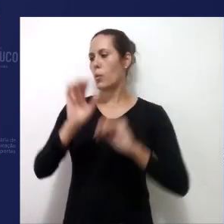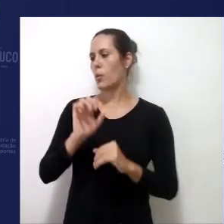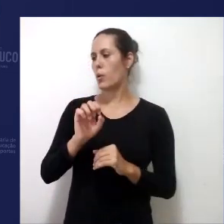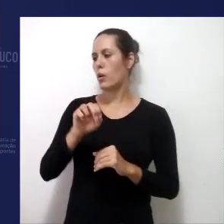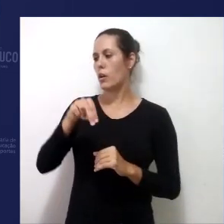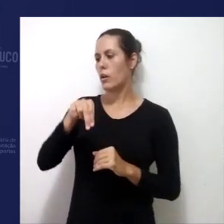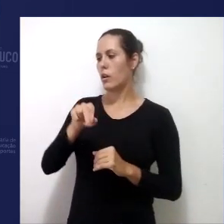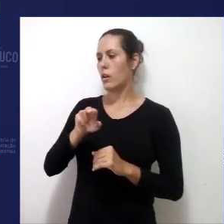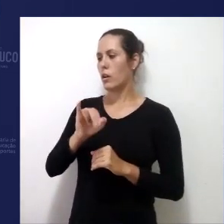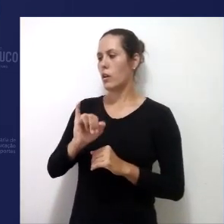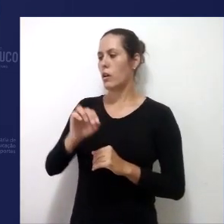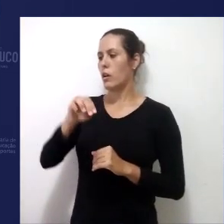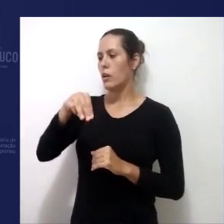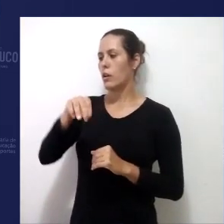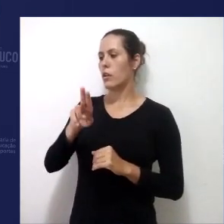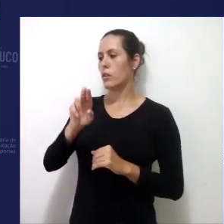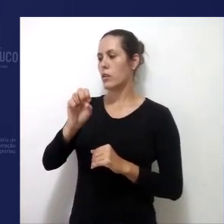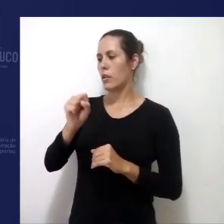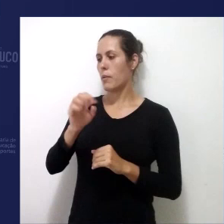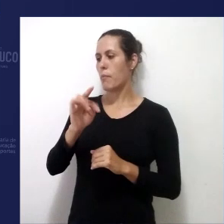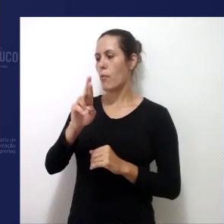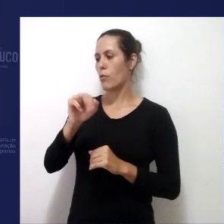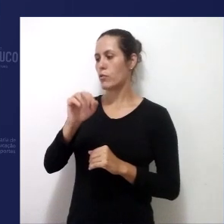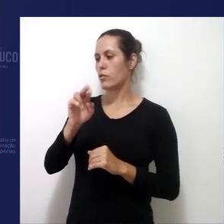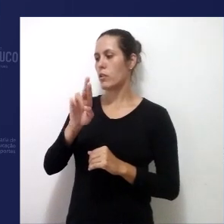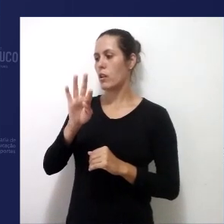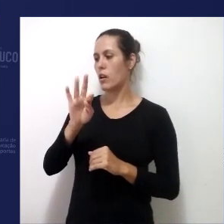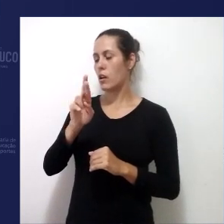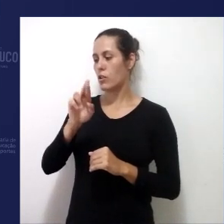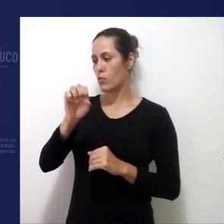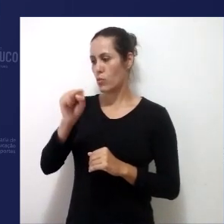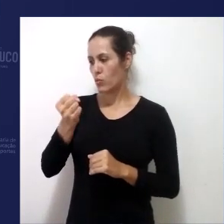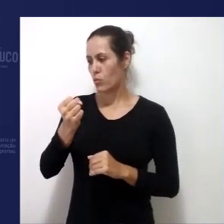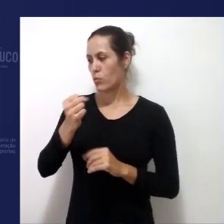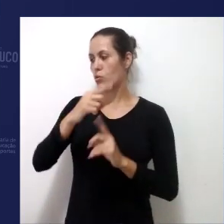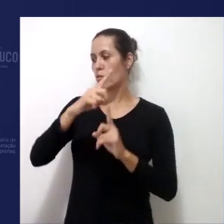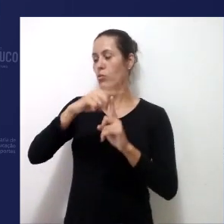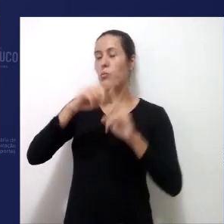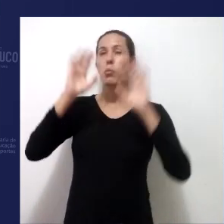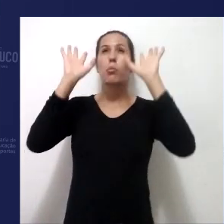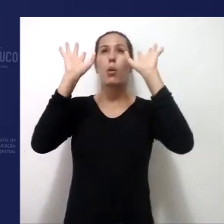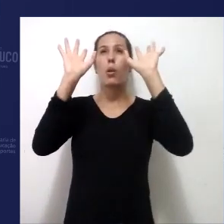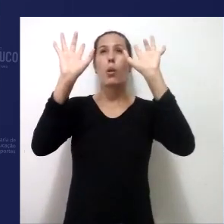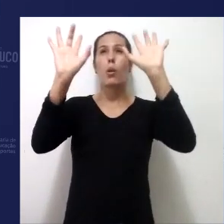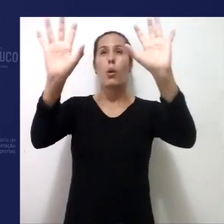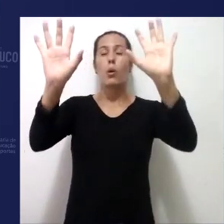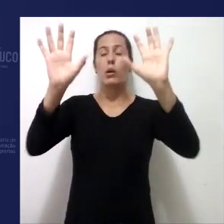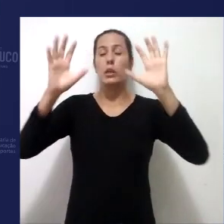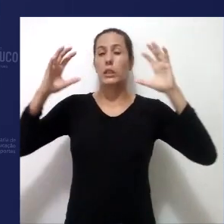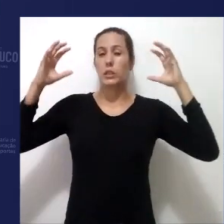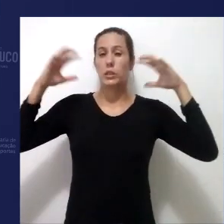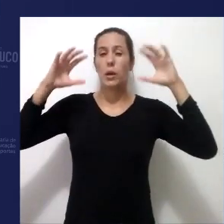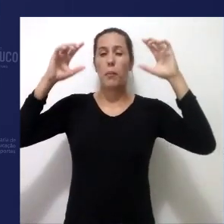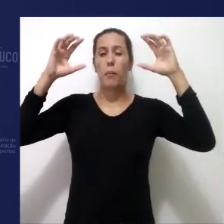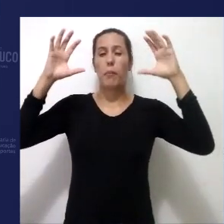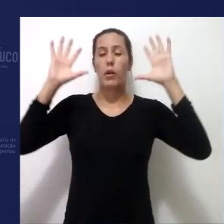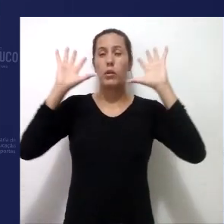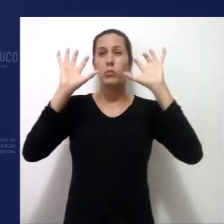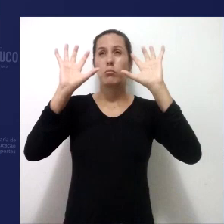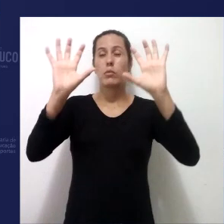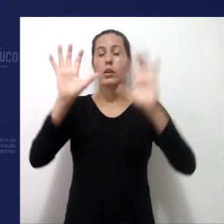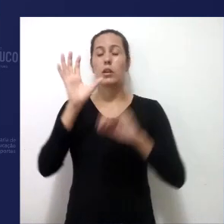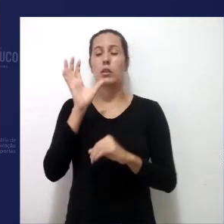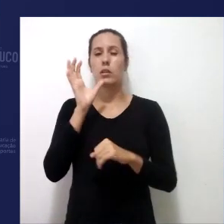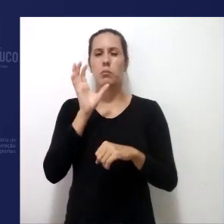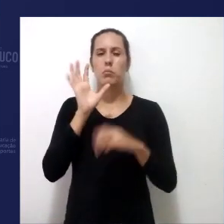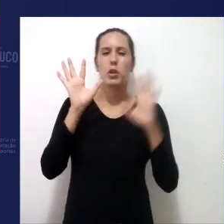as nimbostratus, que na realidade são nuvens baixas e escuras, que geralmente ocasionam chuvas não